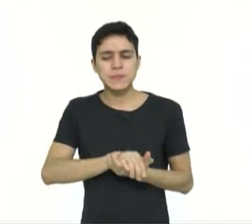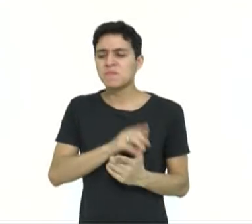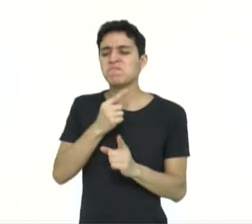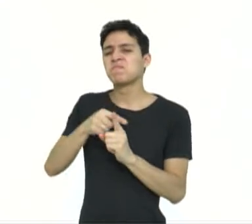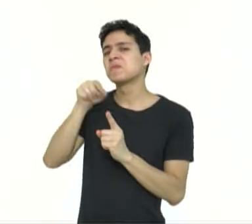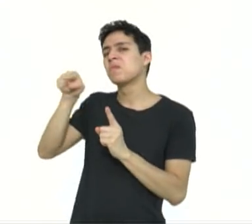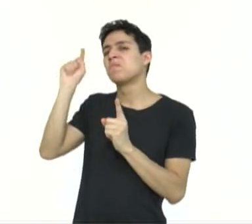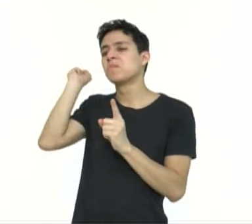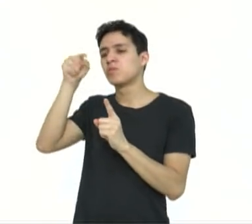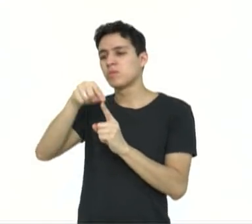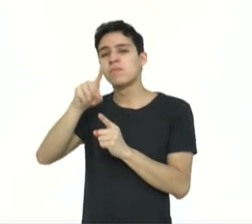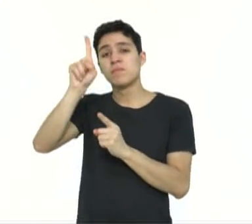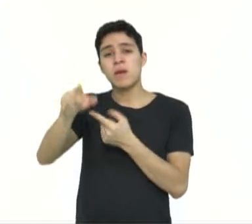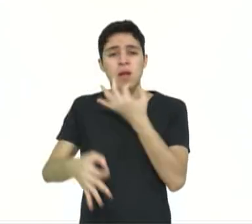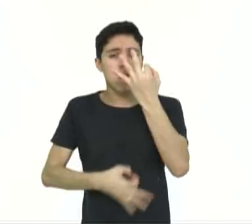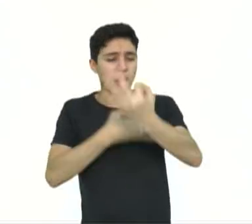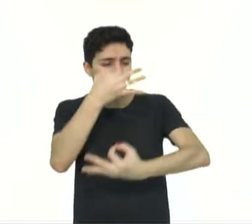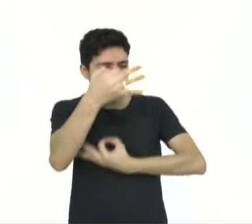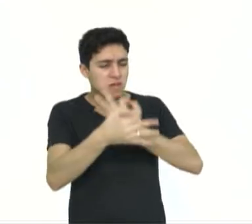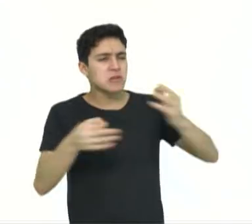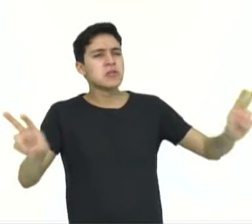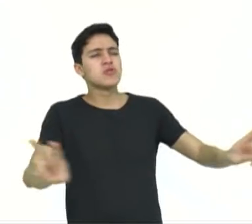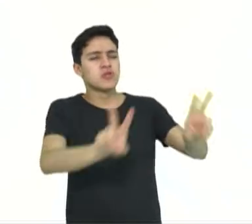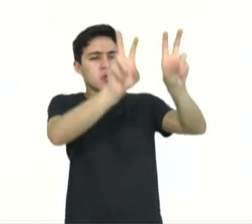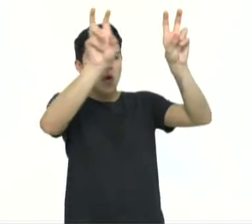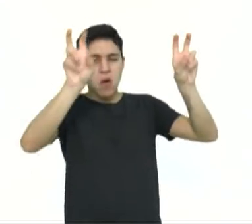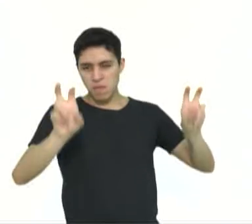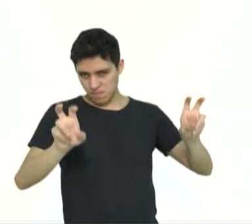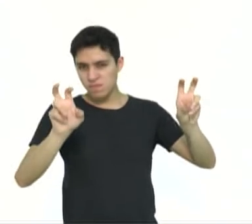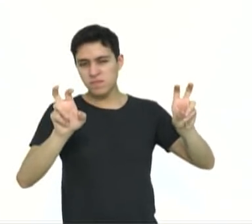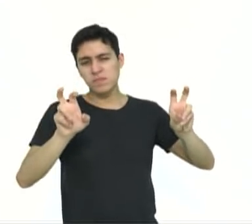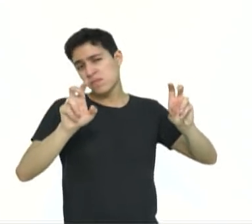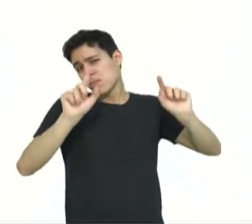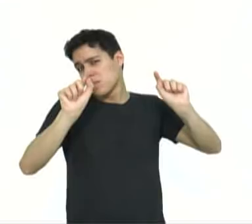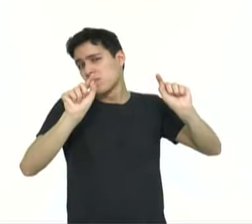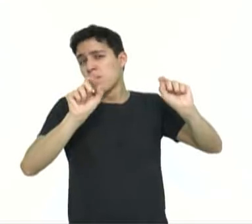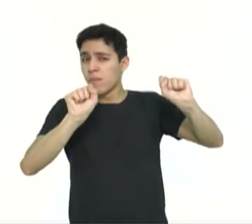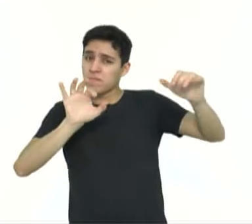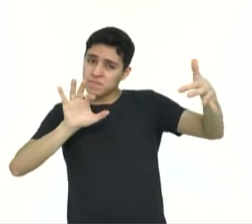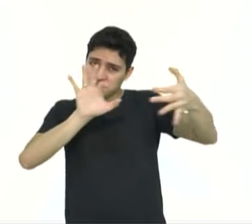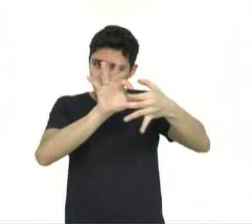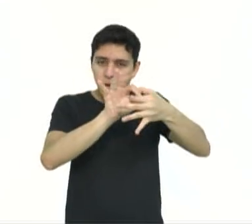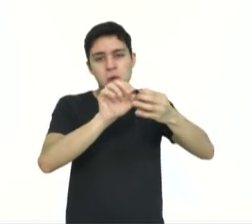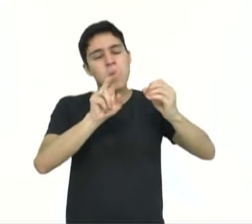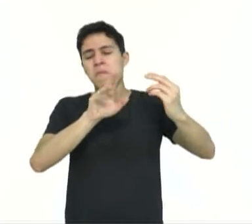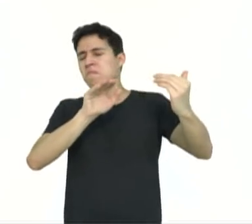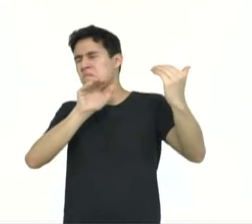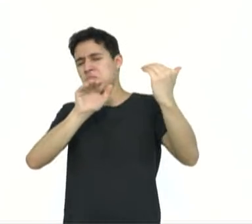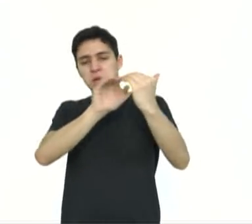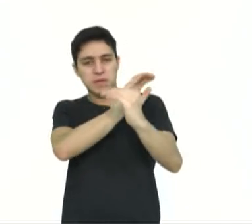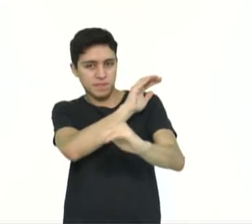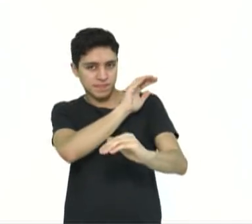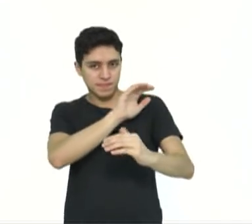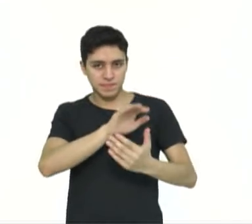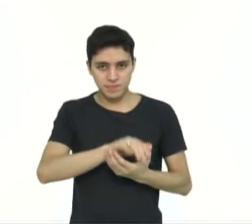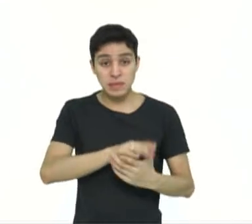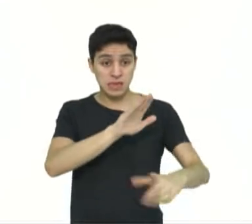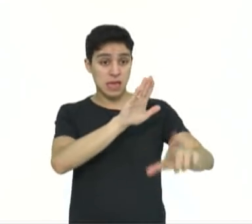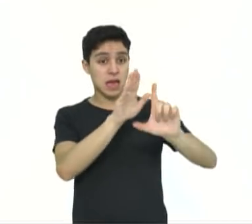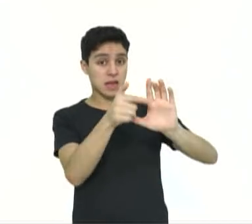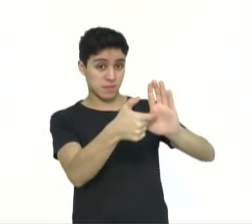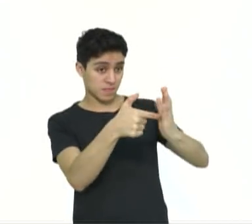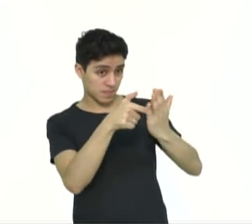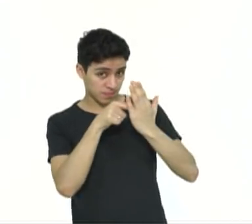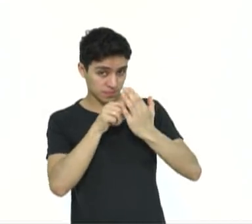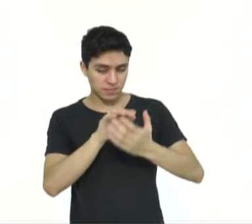objetivo expressar opiniões que confrontam ou confirma algo anteriormente apresentado.